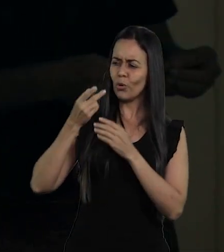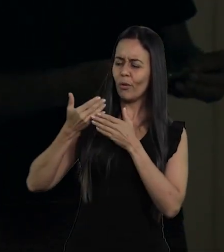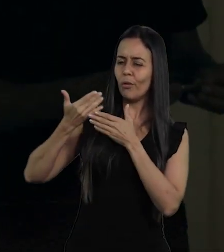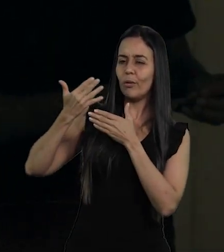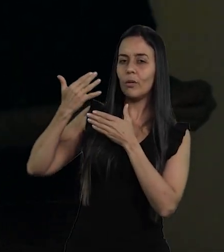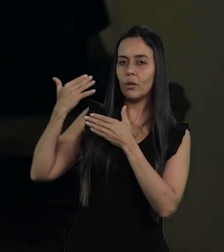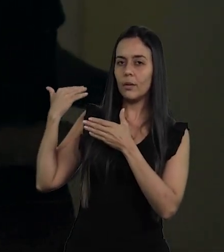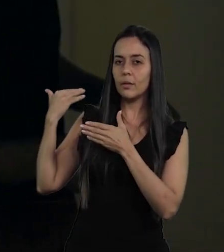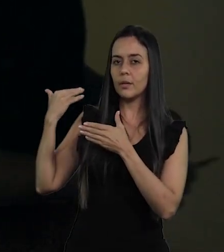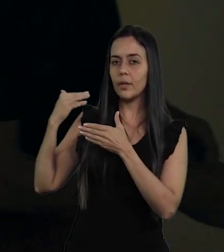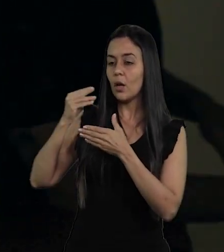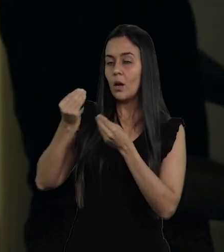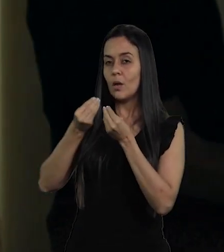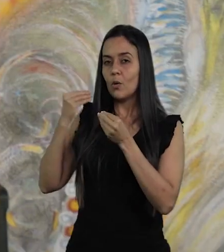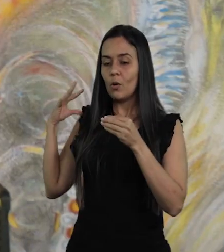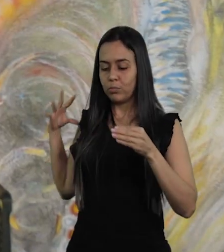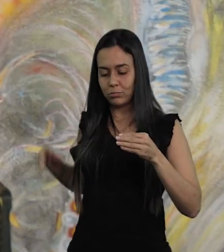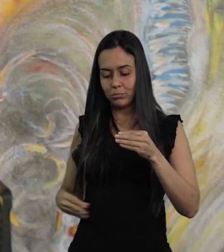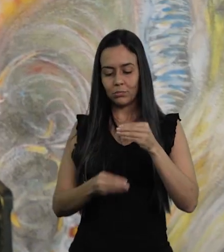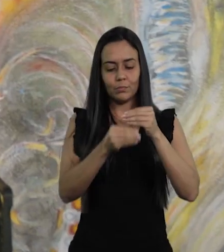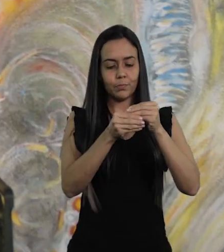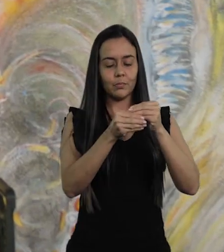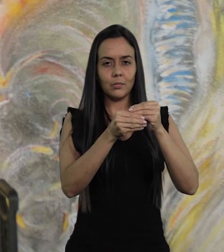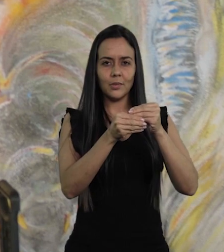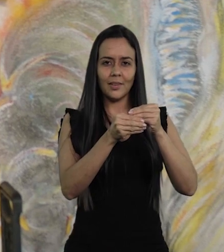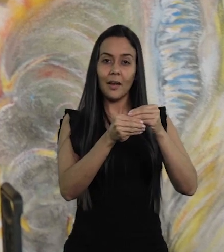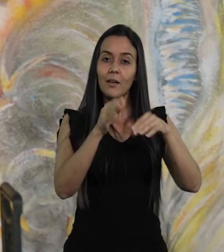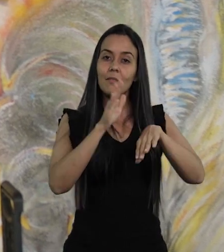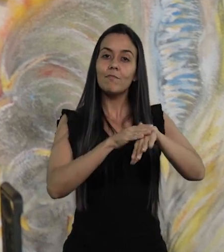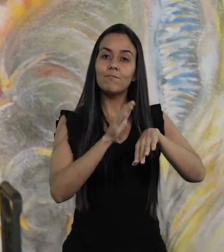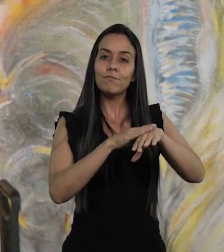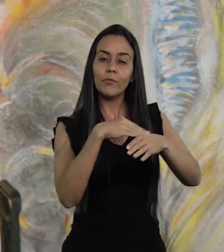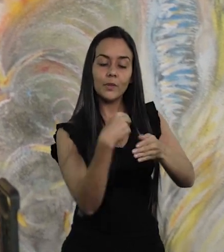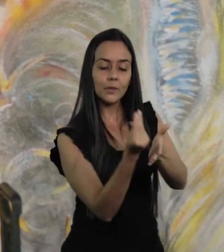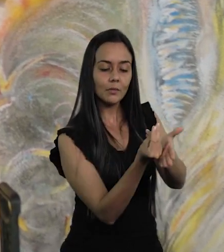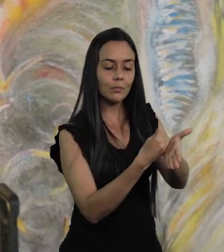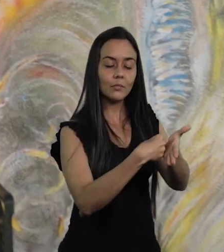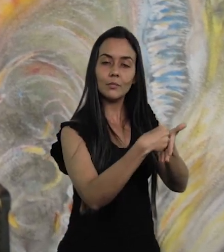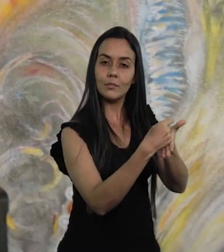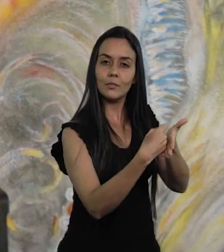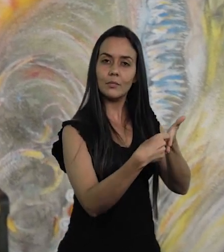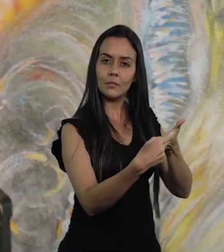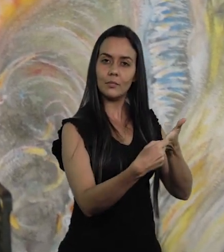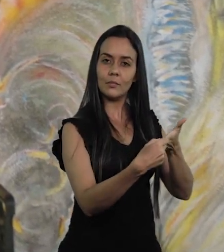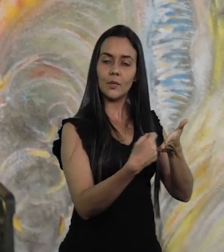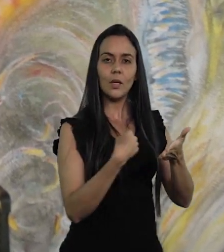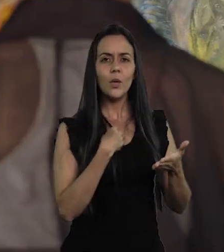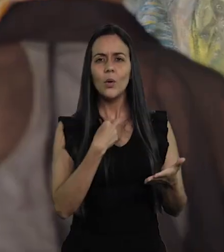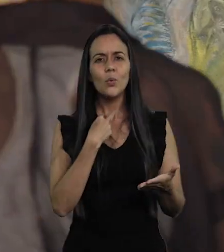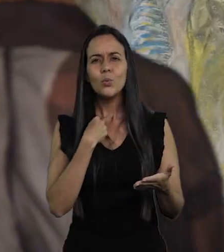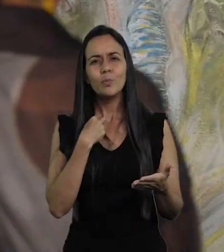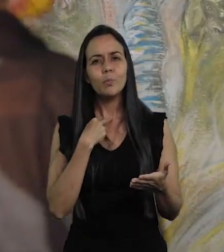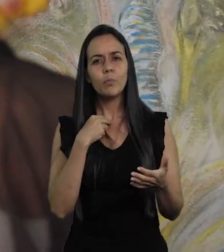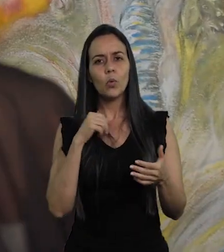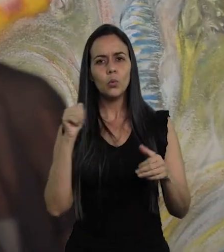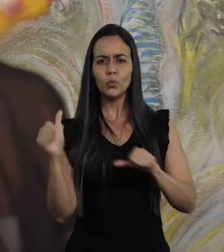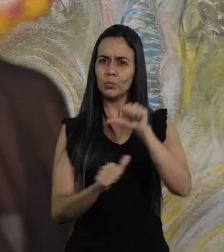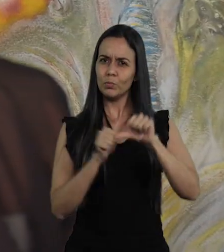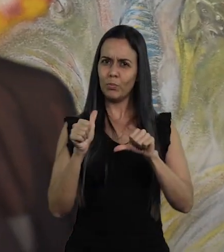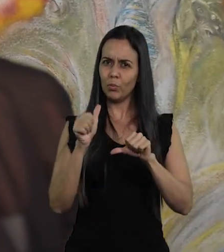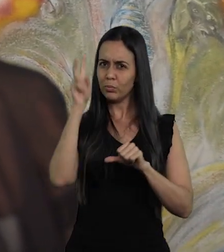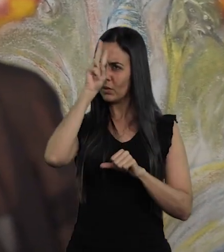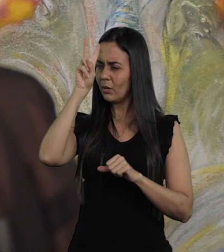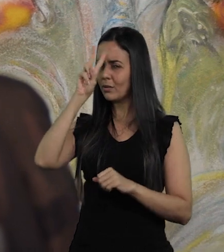o complemento da própria história de produção dessa obra. Eu não posso deslocar a história da produção da